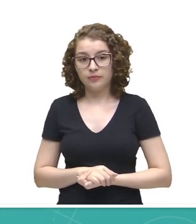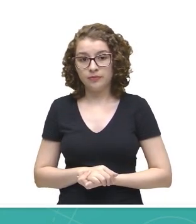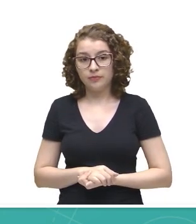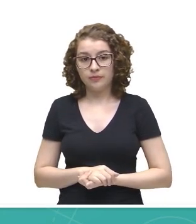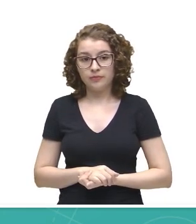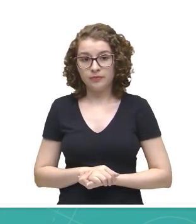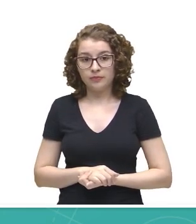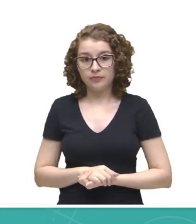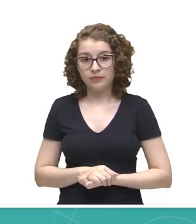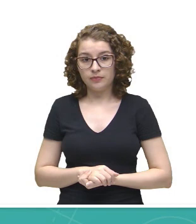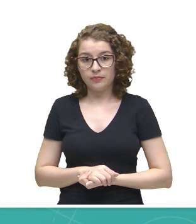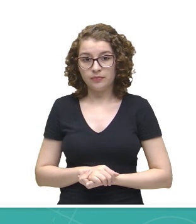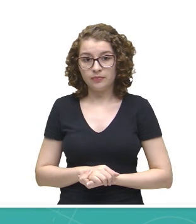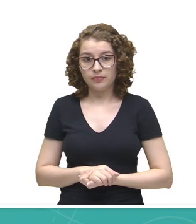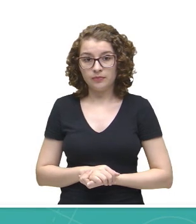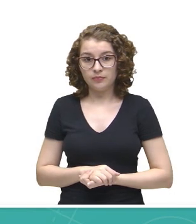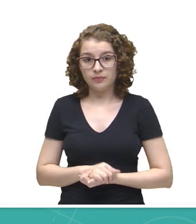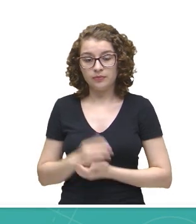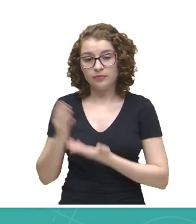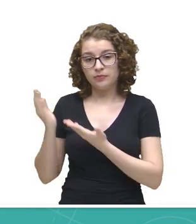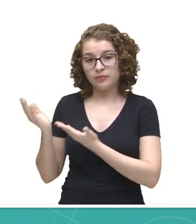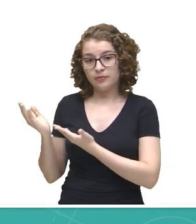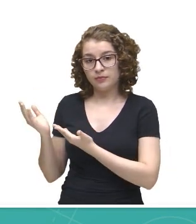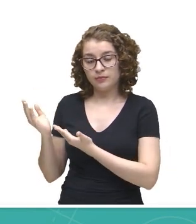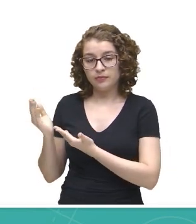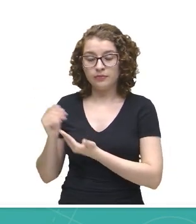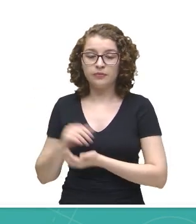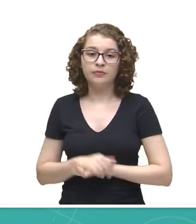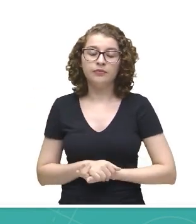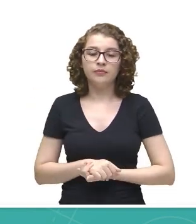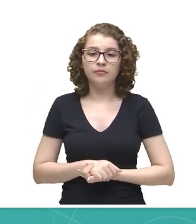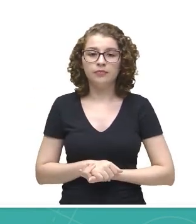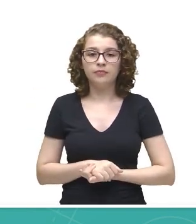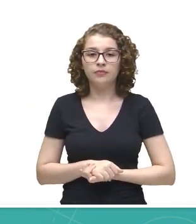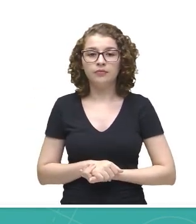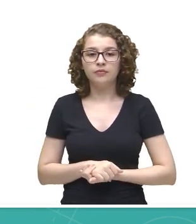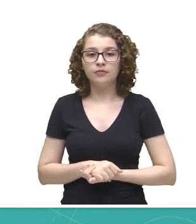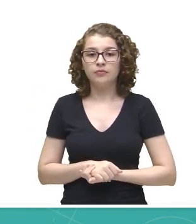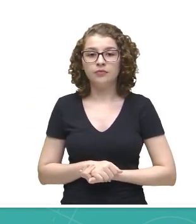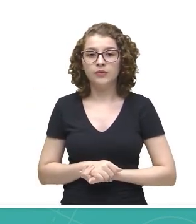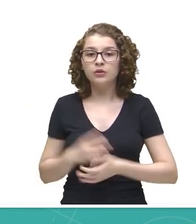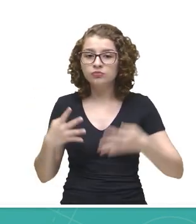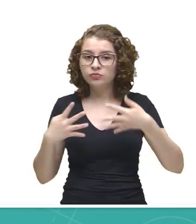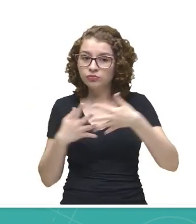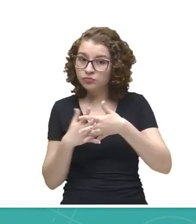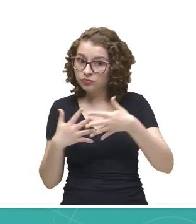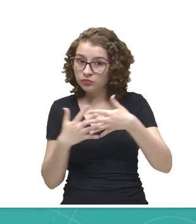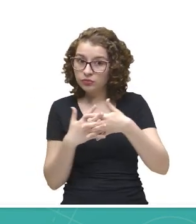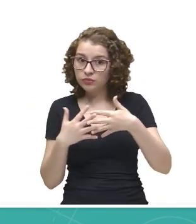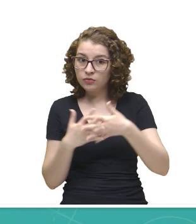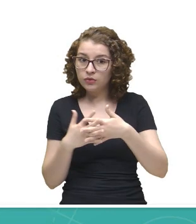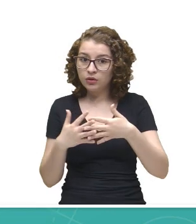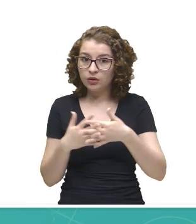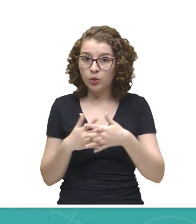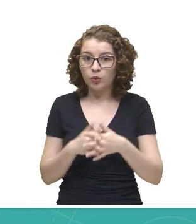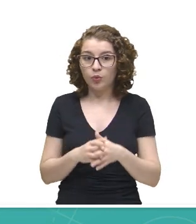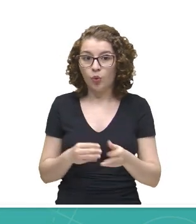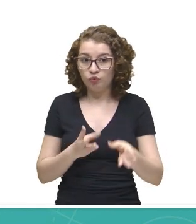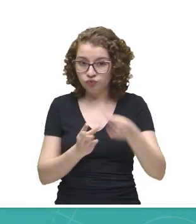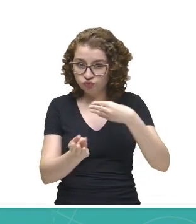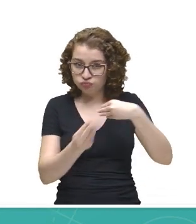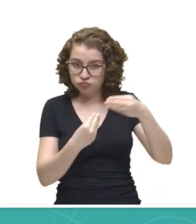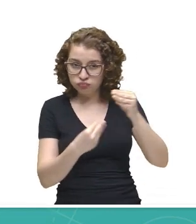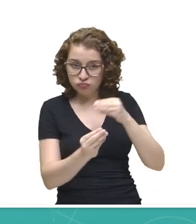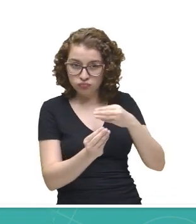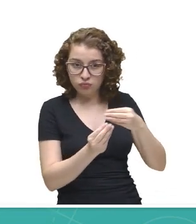A resposta da questão 2 vai ficar B, A e A, tá bom? O tecido conjuntivo, propriamente dito frouxo,